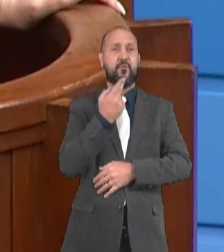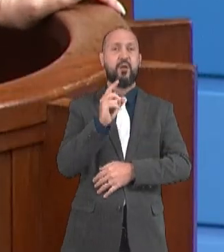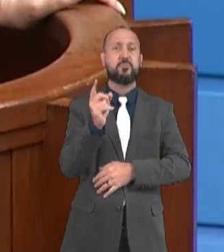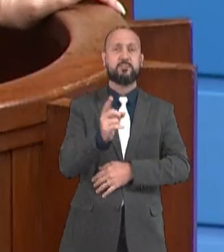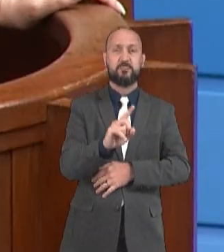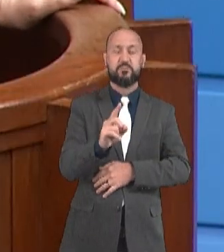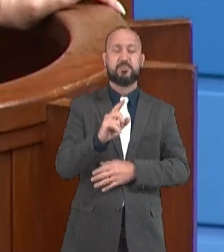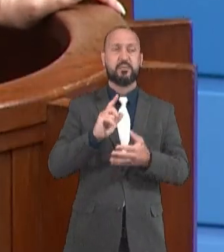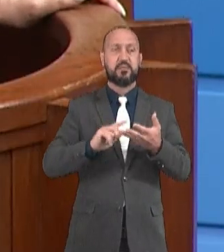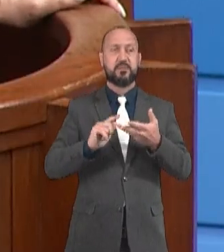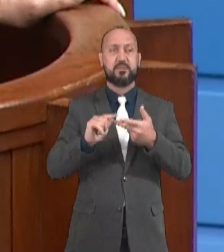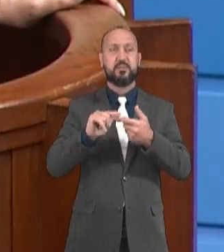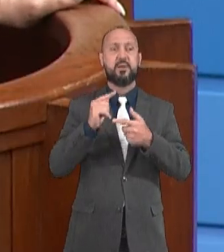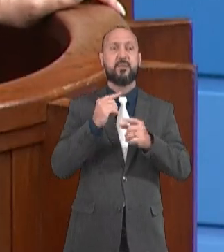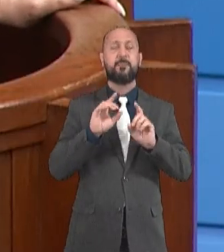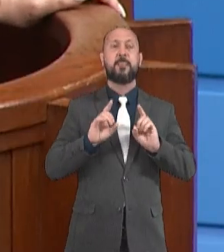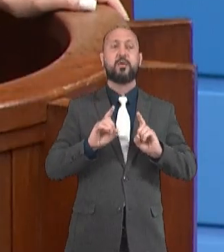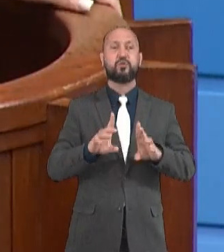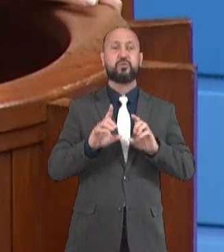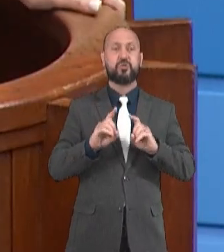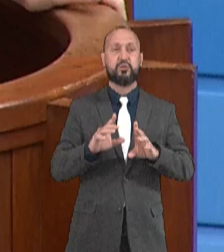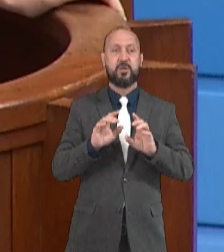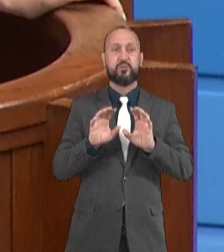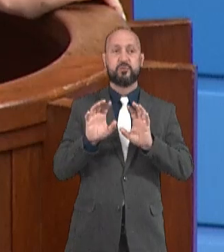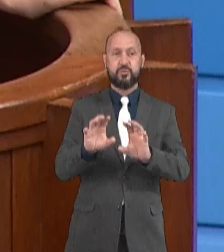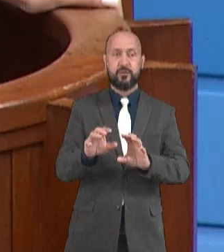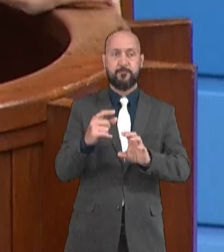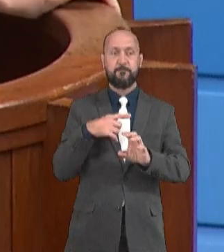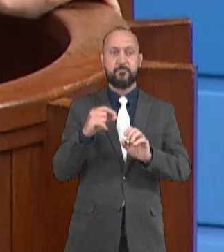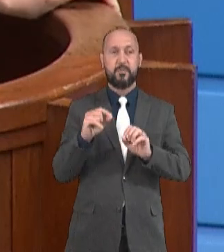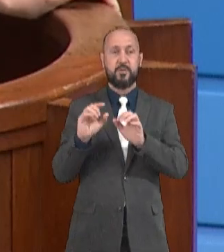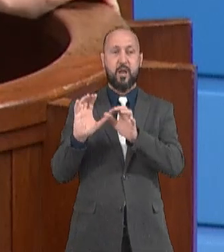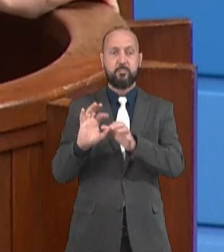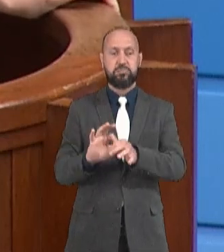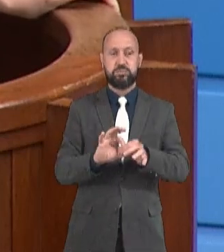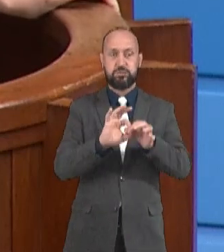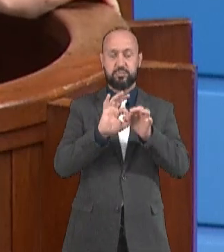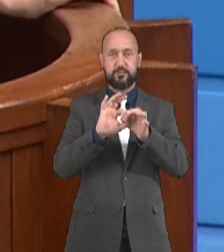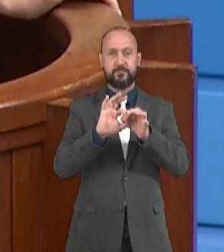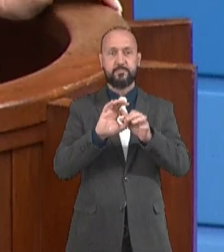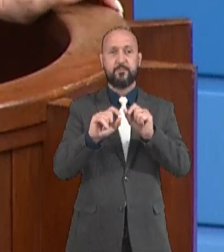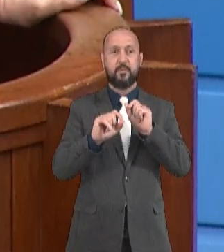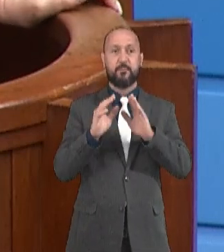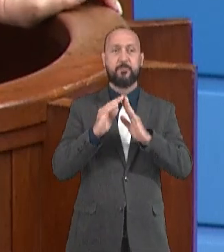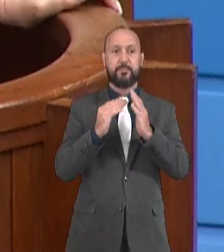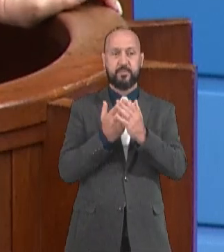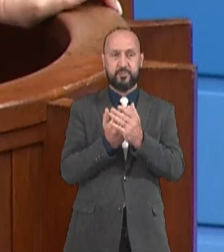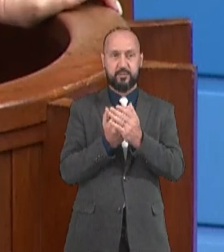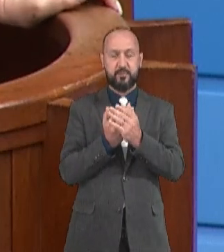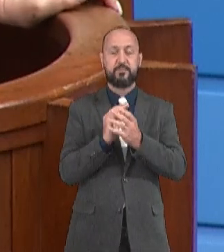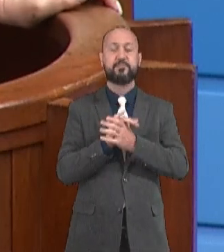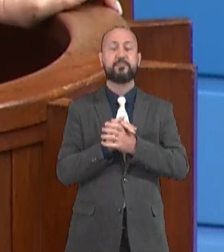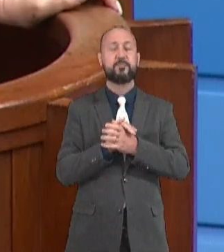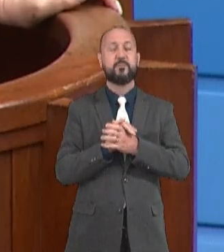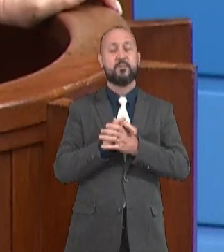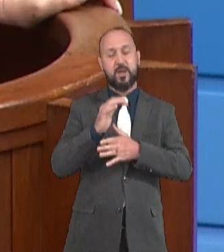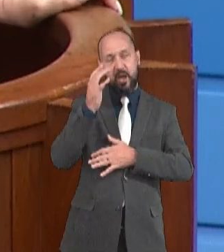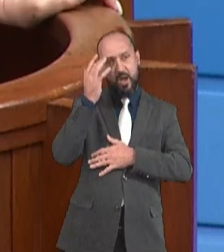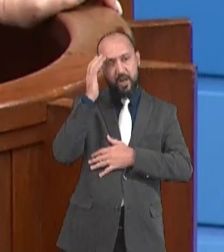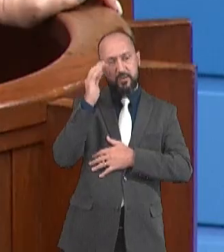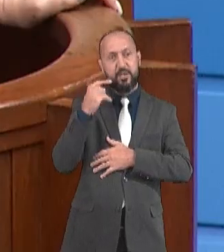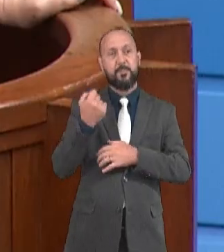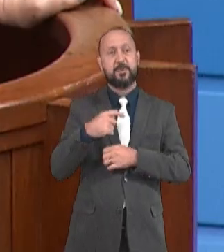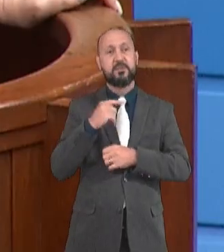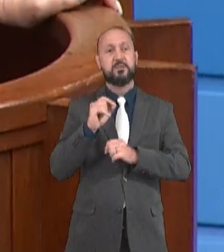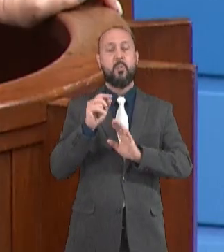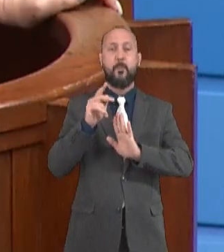porque eu acho que tem várias didáticas, várias maneiras de se levar esse conteúdo para as escolas. Então, eu acredito que tem que haver